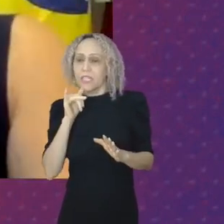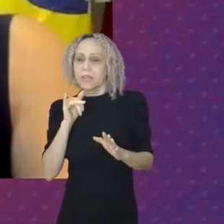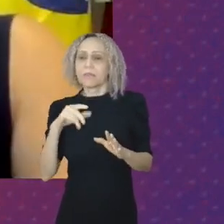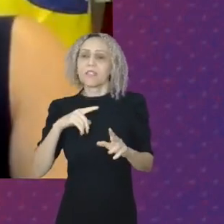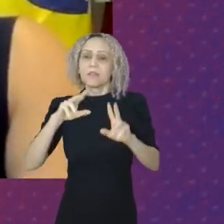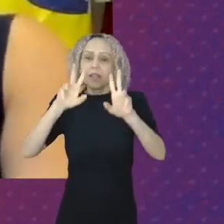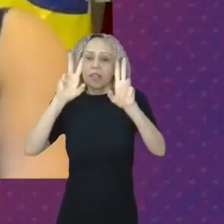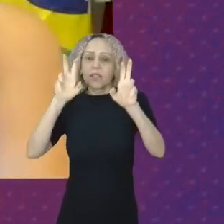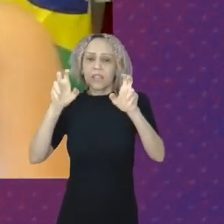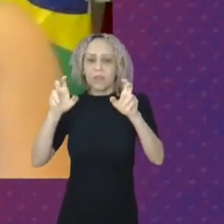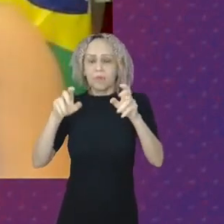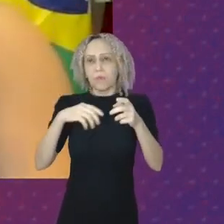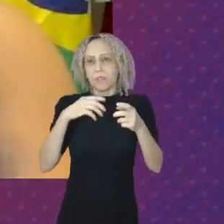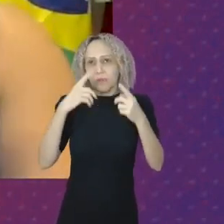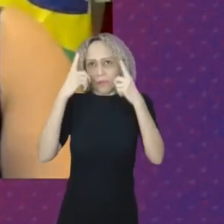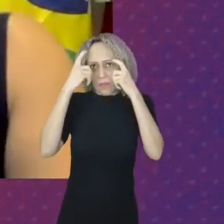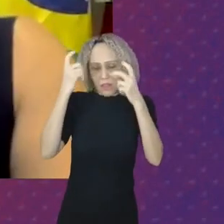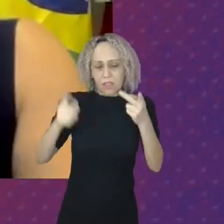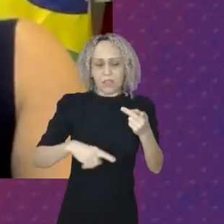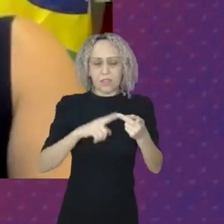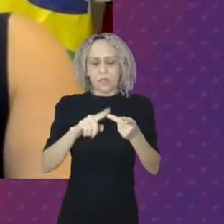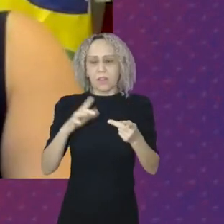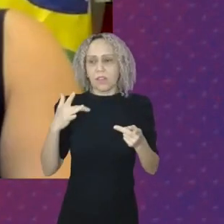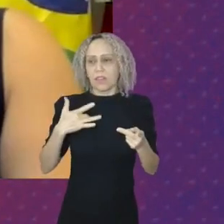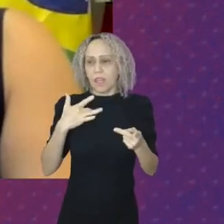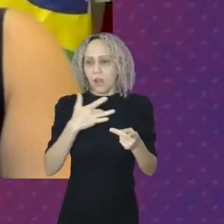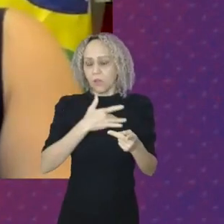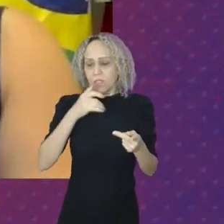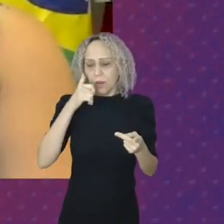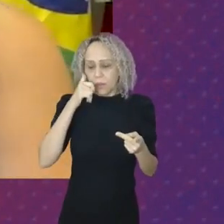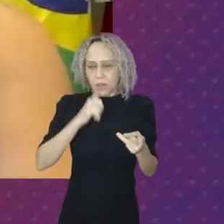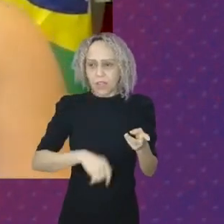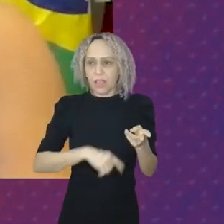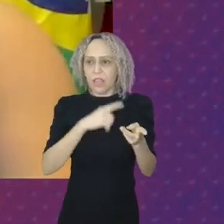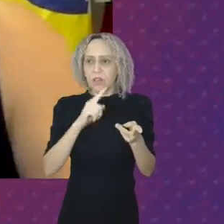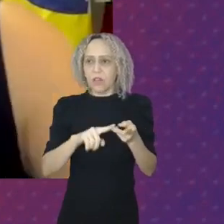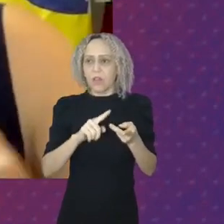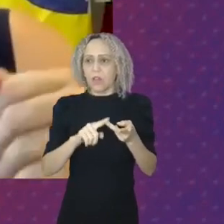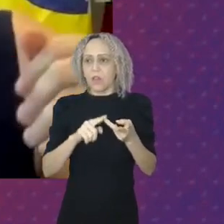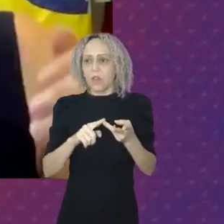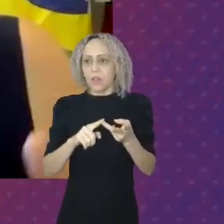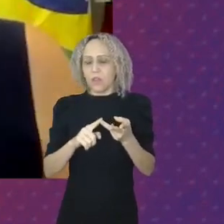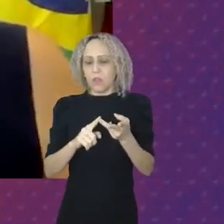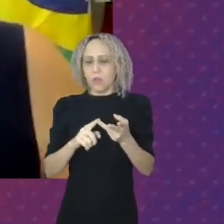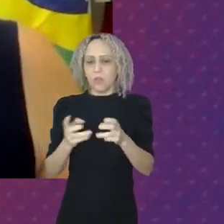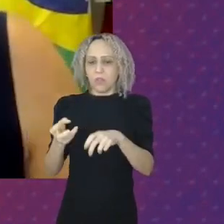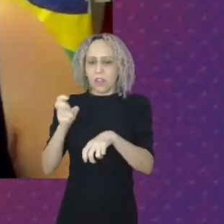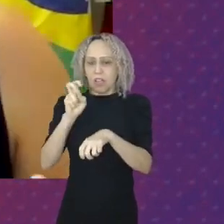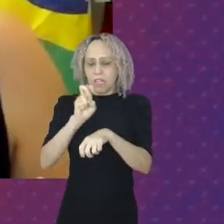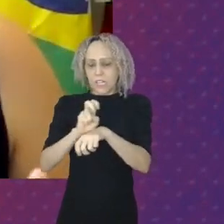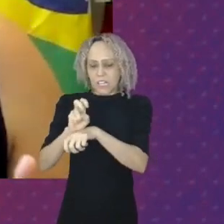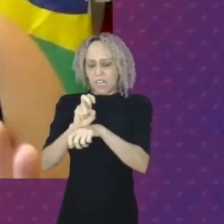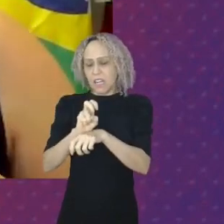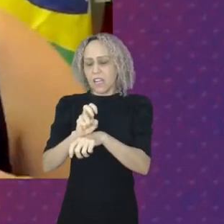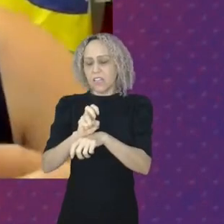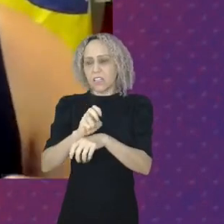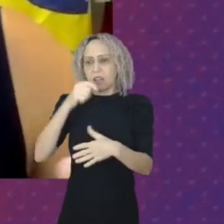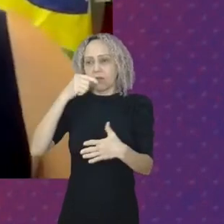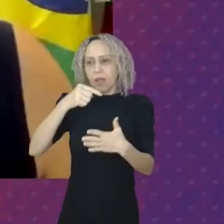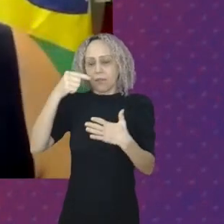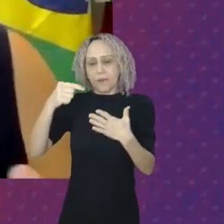própria violência, ou a saúde da mulher, ou a questão de creches, etc. Não,